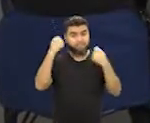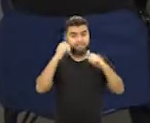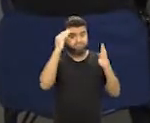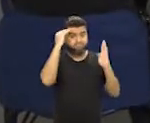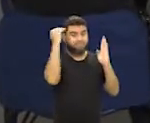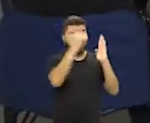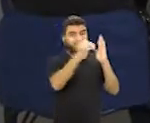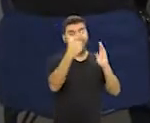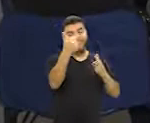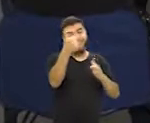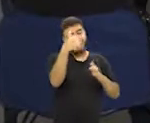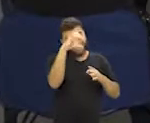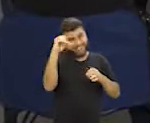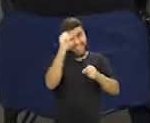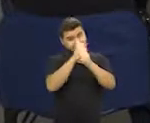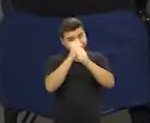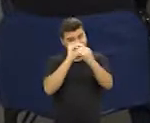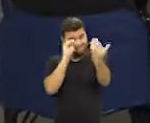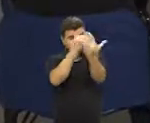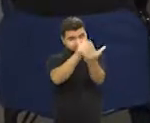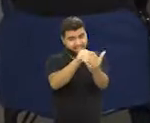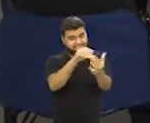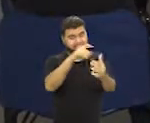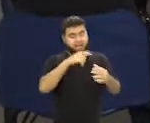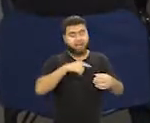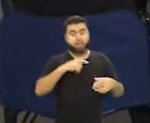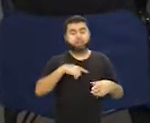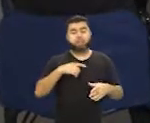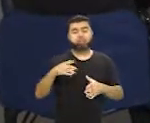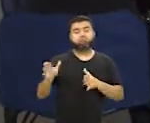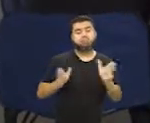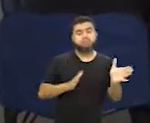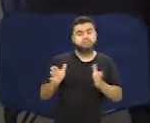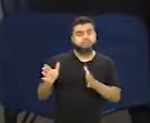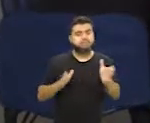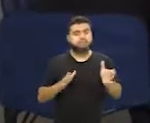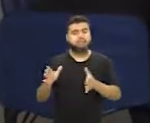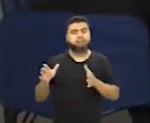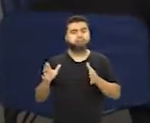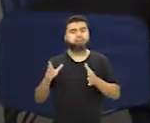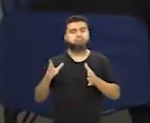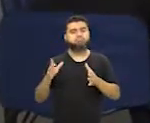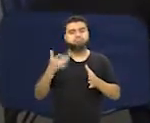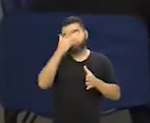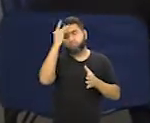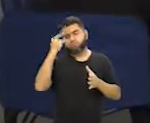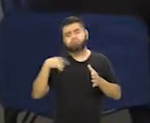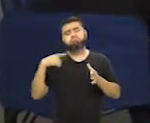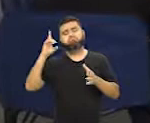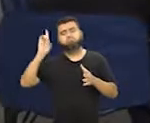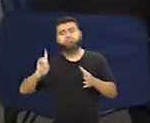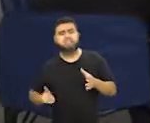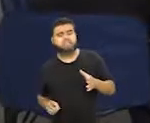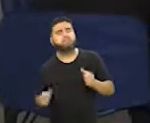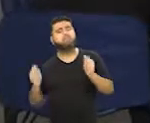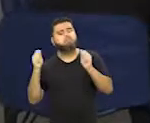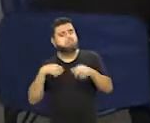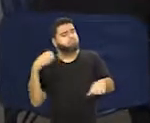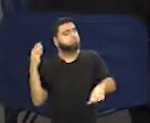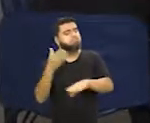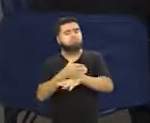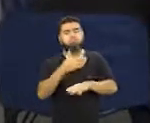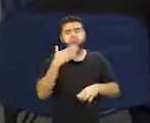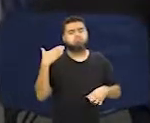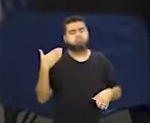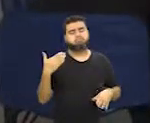deve cumprir para poder garantir todos os serviços e acesso aos serviços pela pessoa com